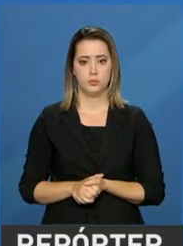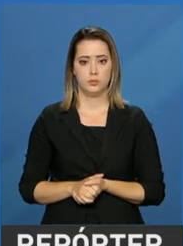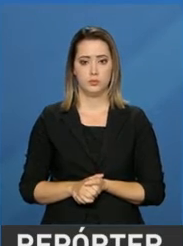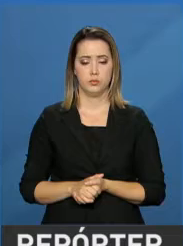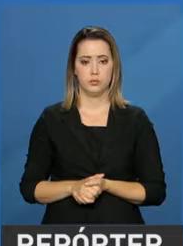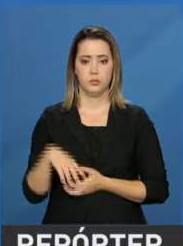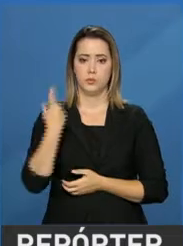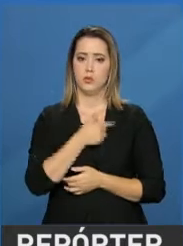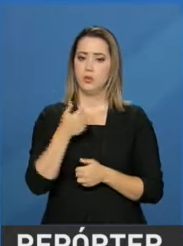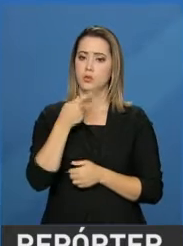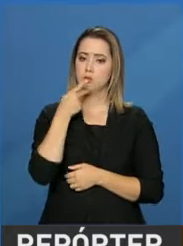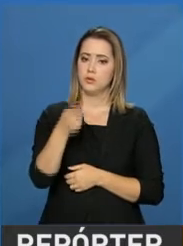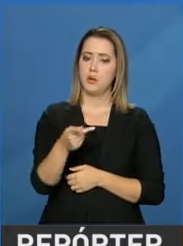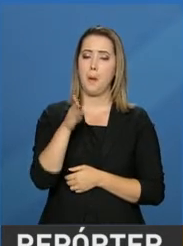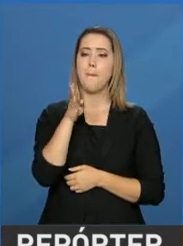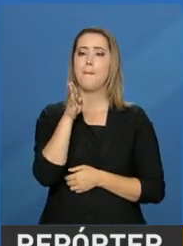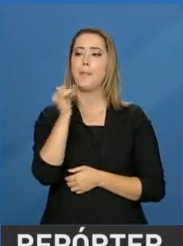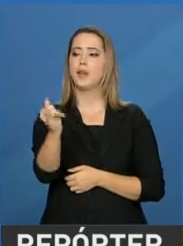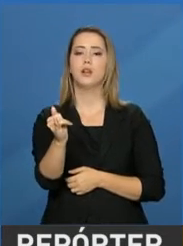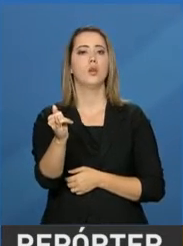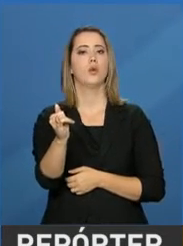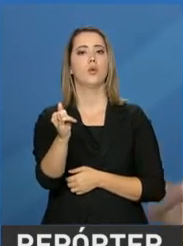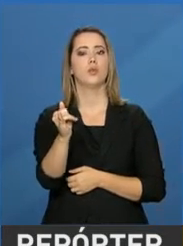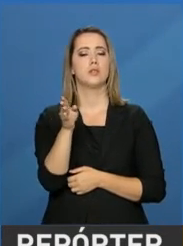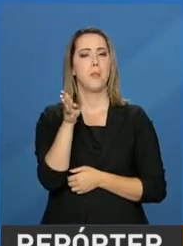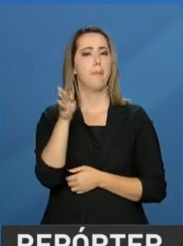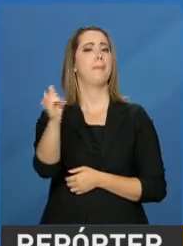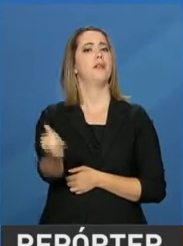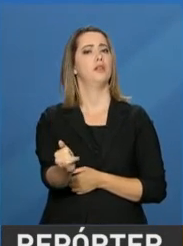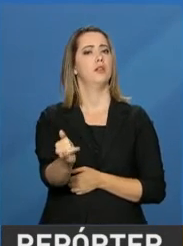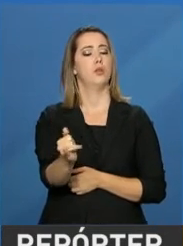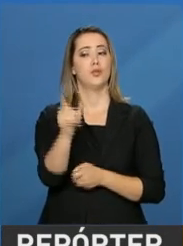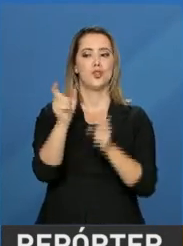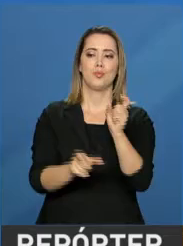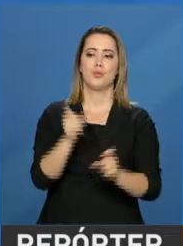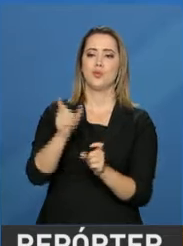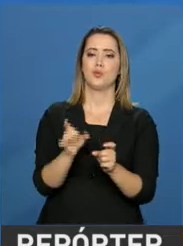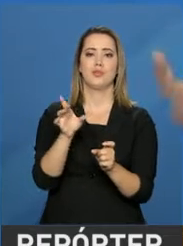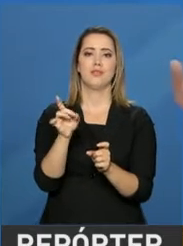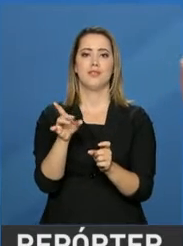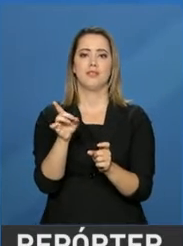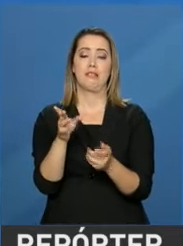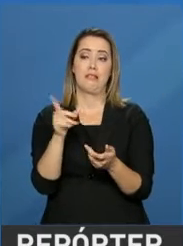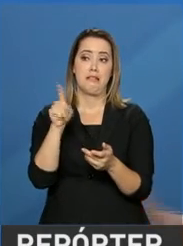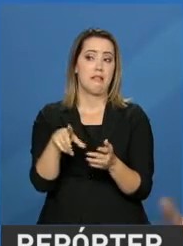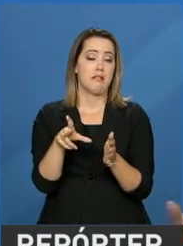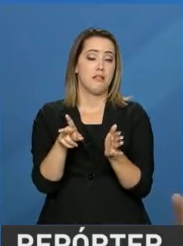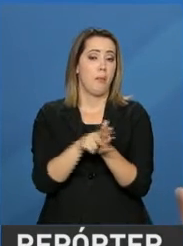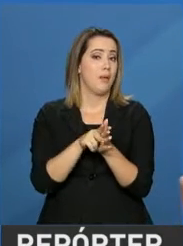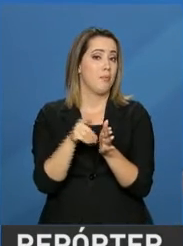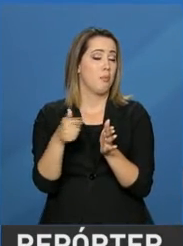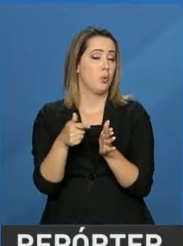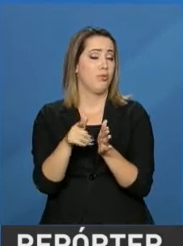nós estamos falando de bilhões e bilhões de ativos que existem como pós e que agora podem perder a família